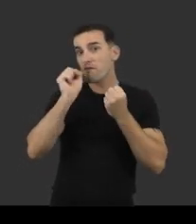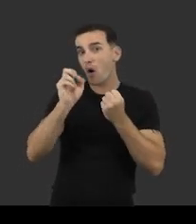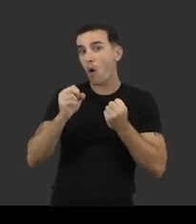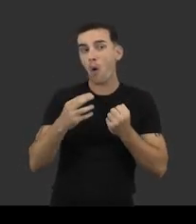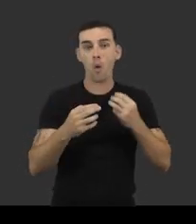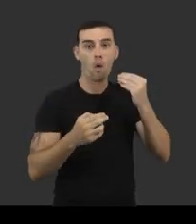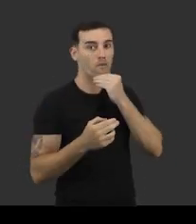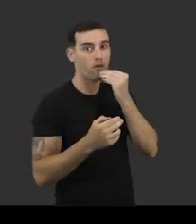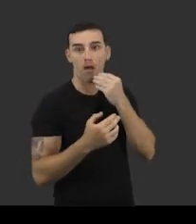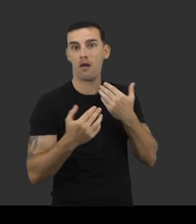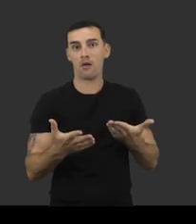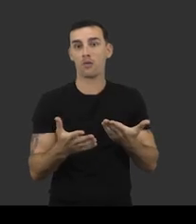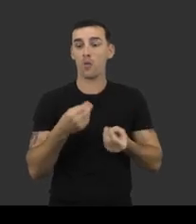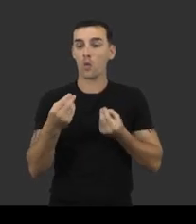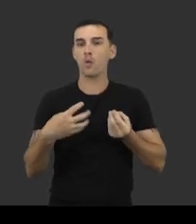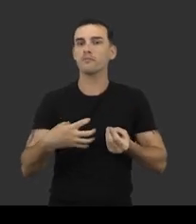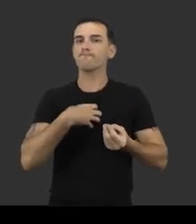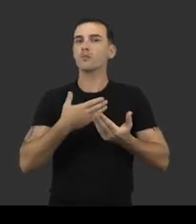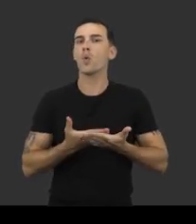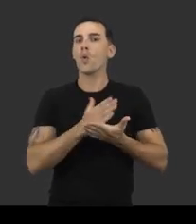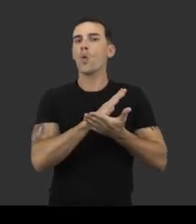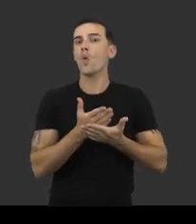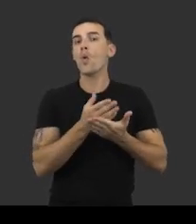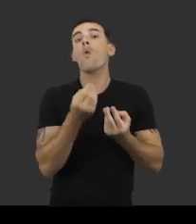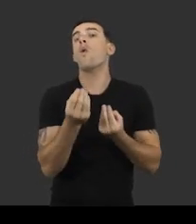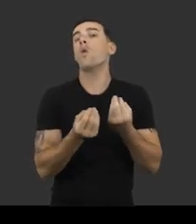aquele paciente, daquele incômodo, né? Então,